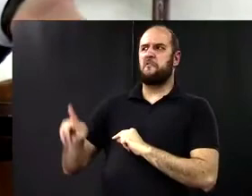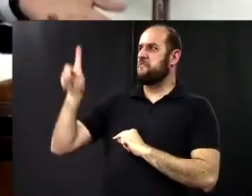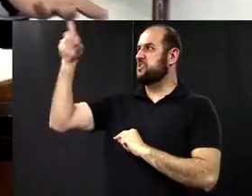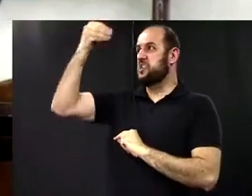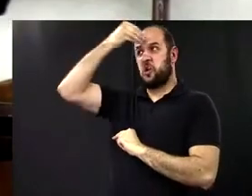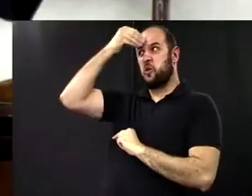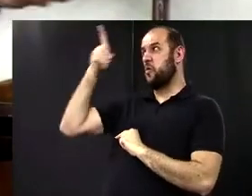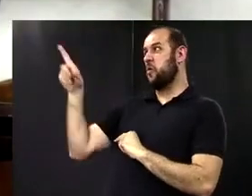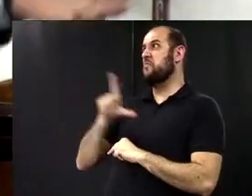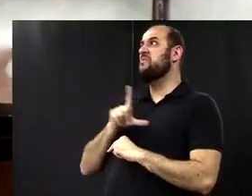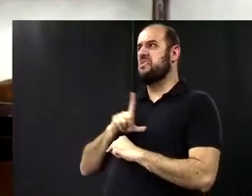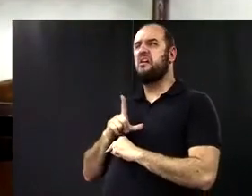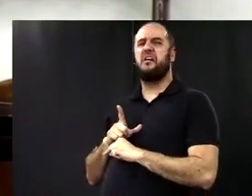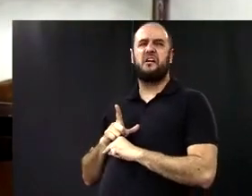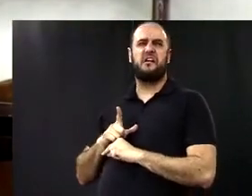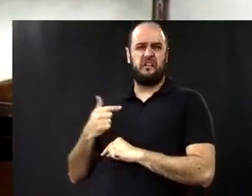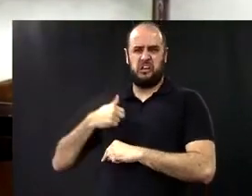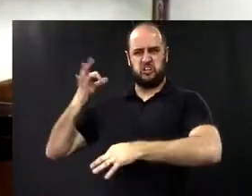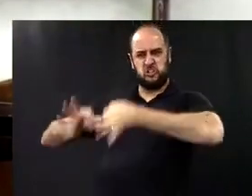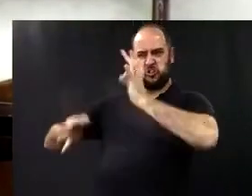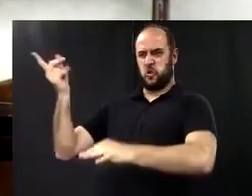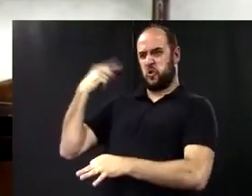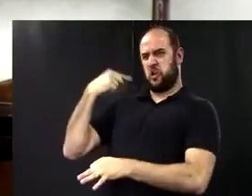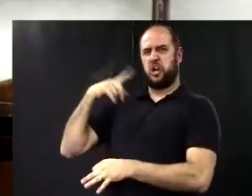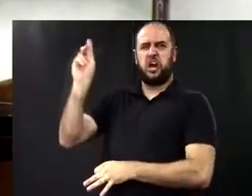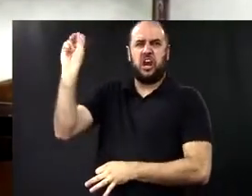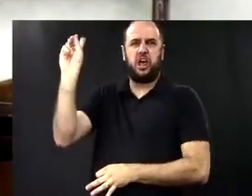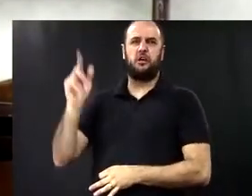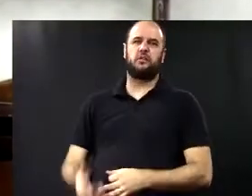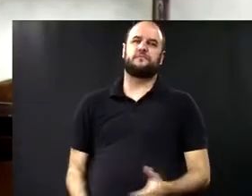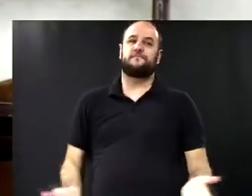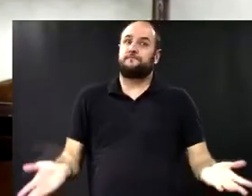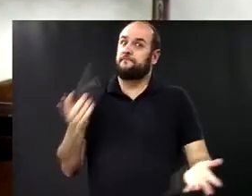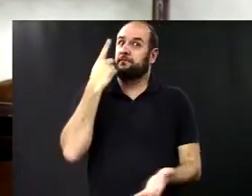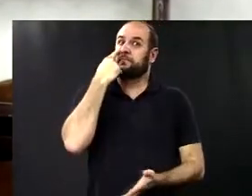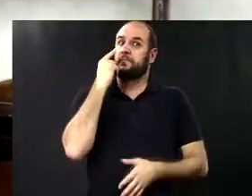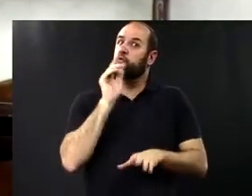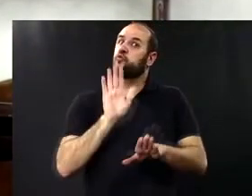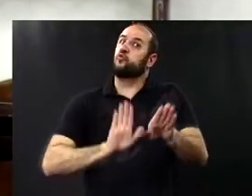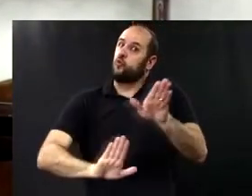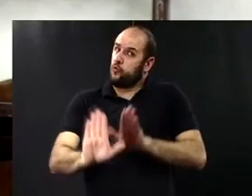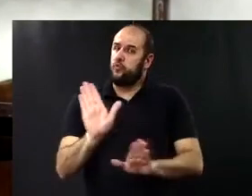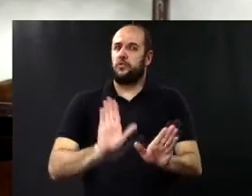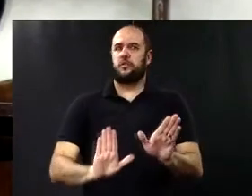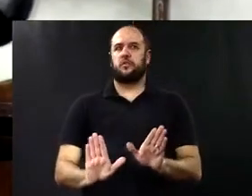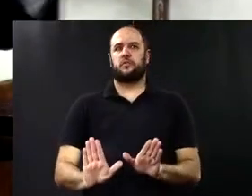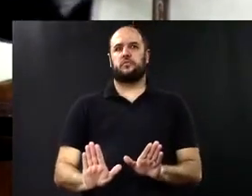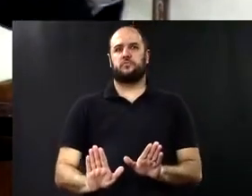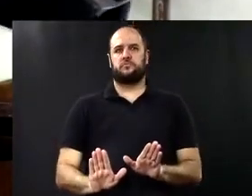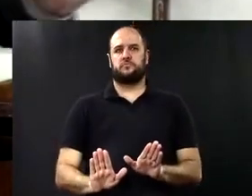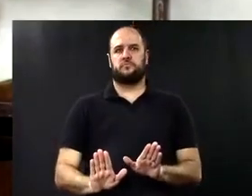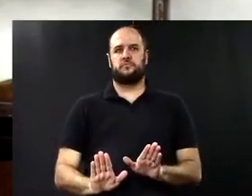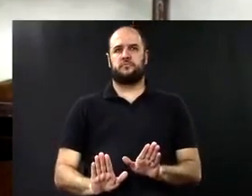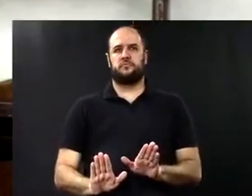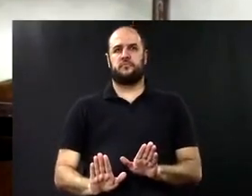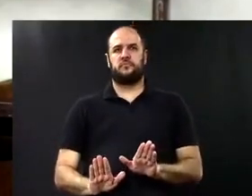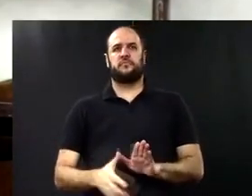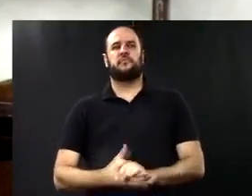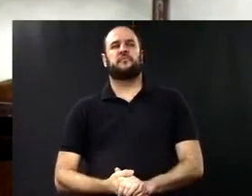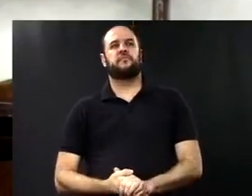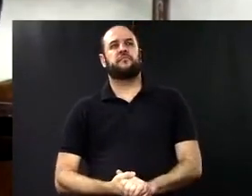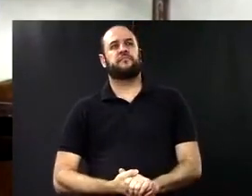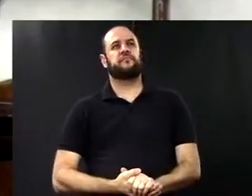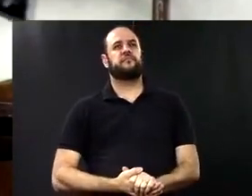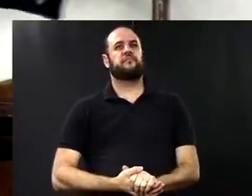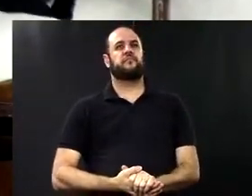para me julgar diante do que eu fiz? Cuidado, hein, que eu posso expor todos vocês.